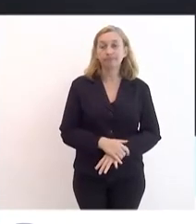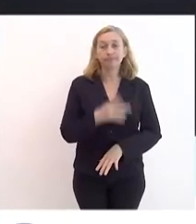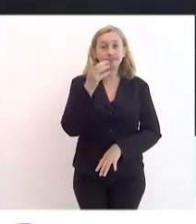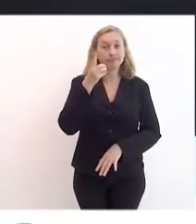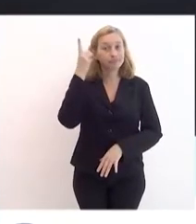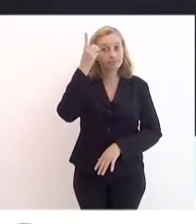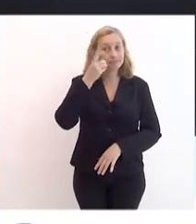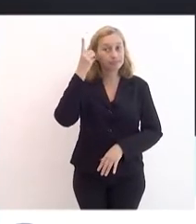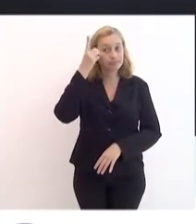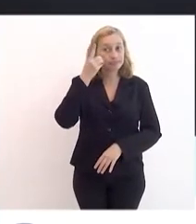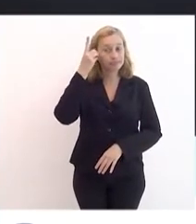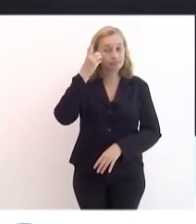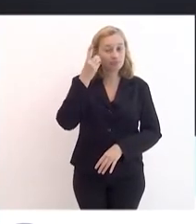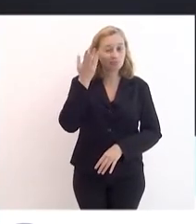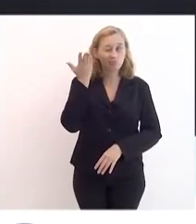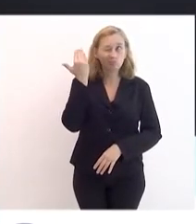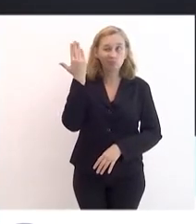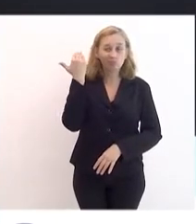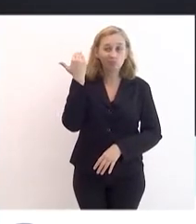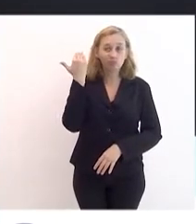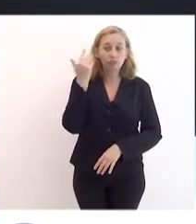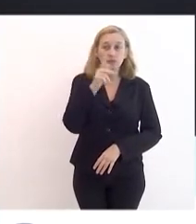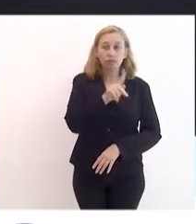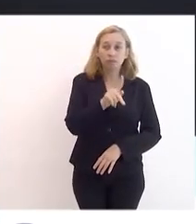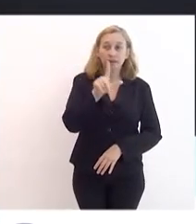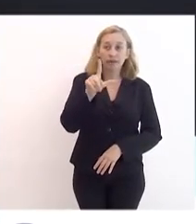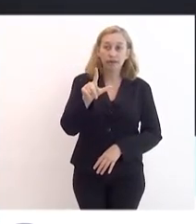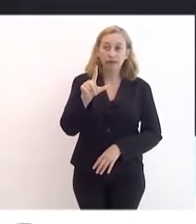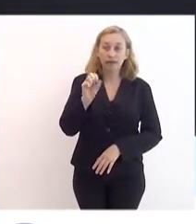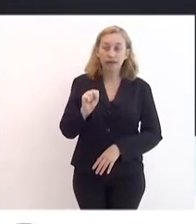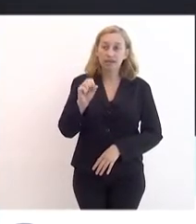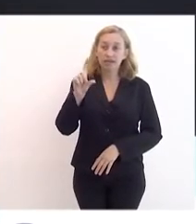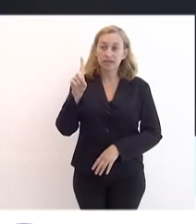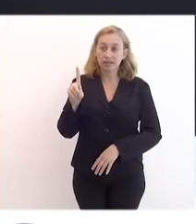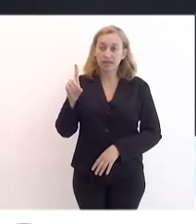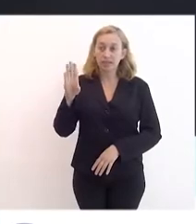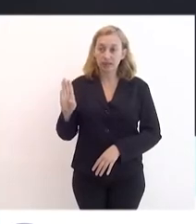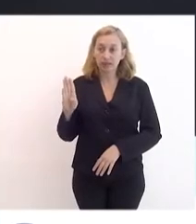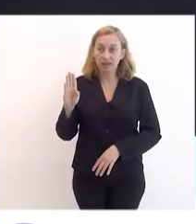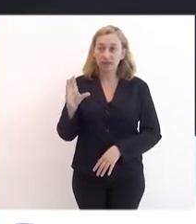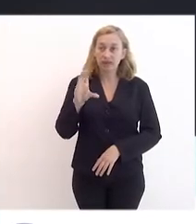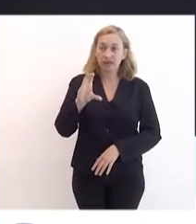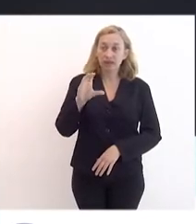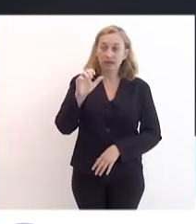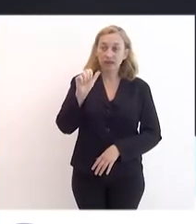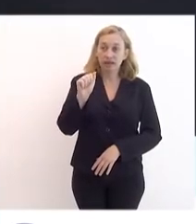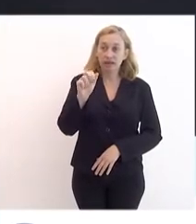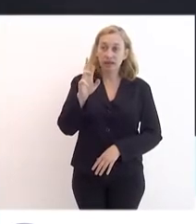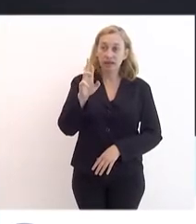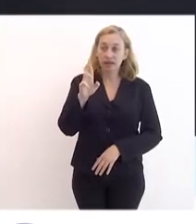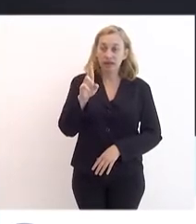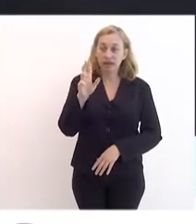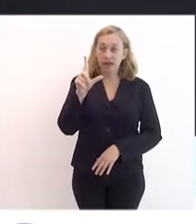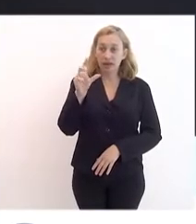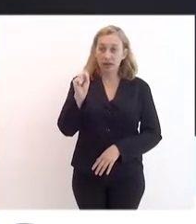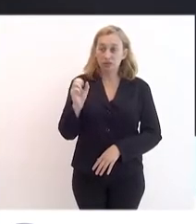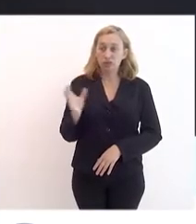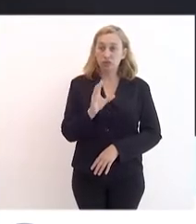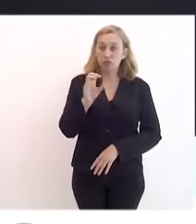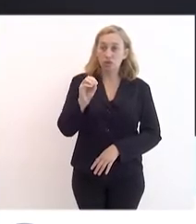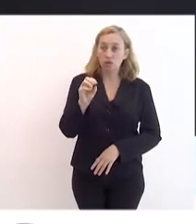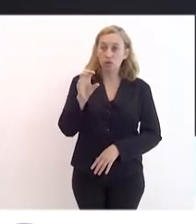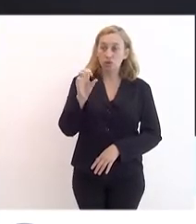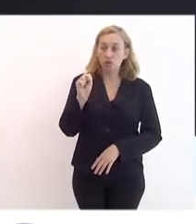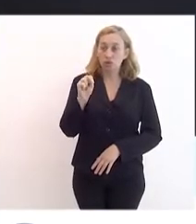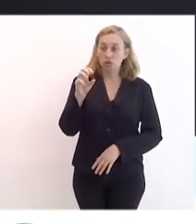deputado, na época, do PSDB... Carlos Osório. Carlos Osório. Até porque a gente teve um trabalho